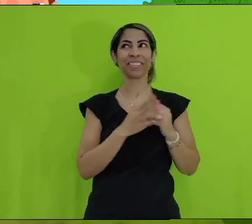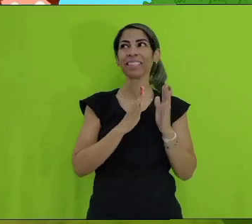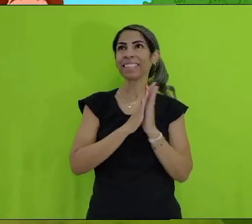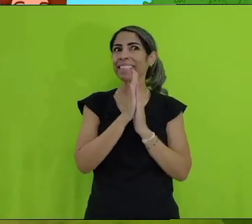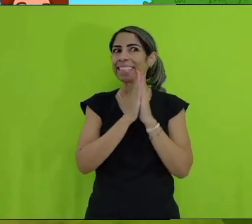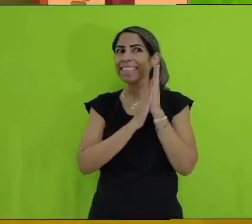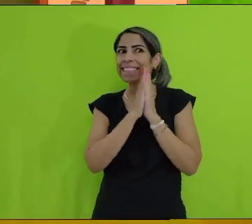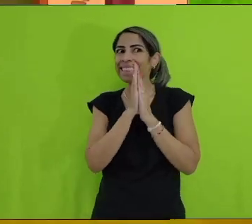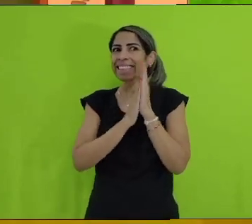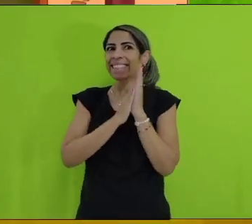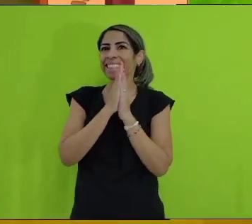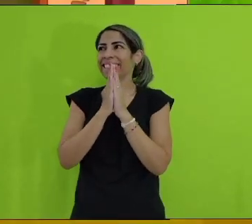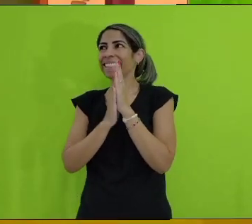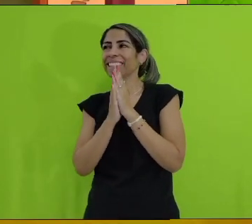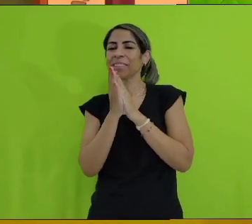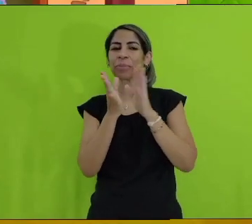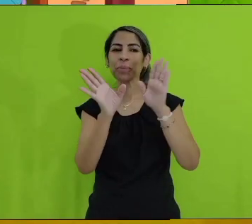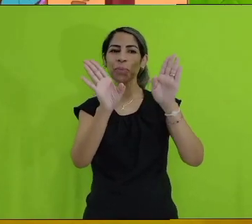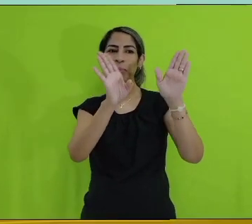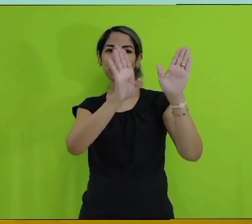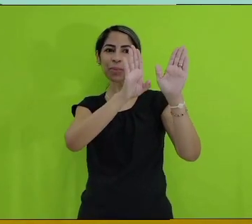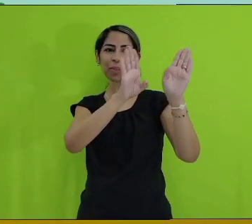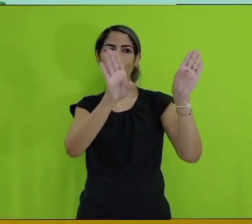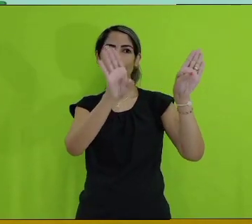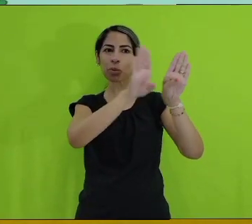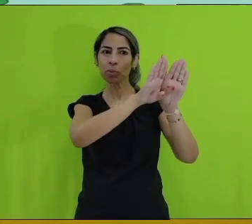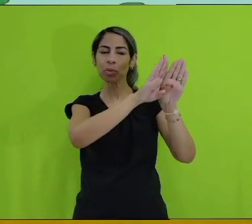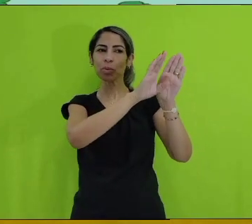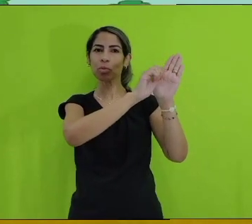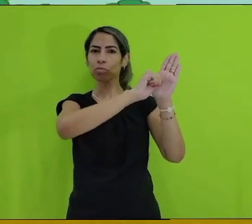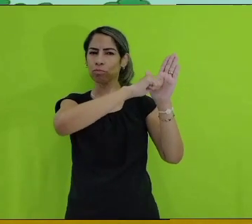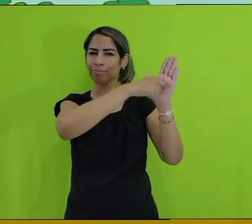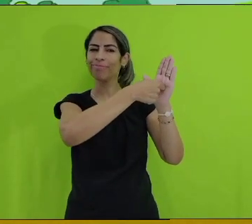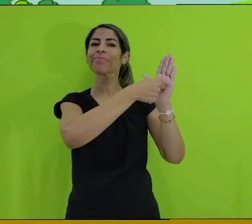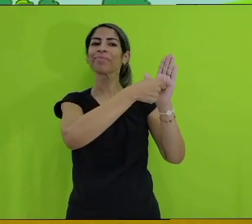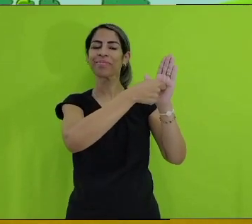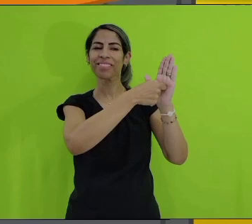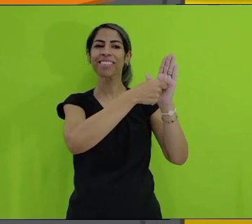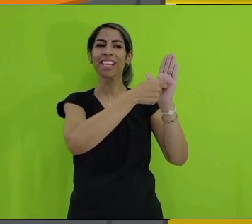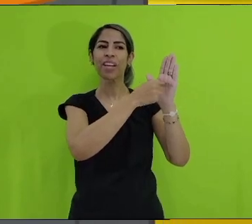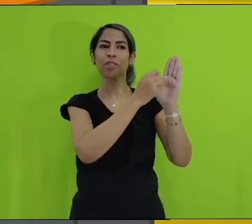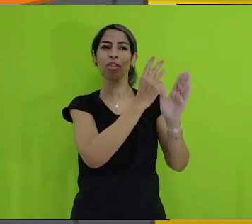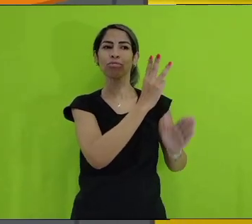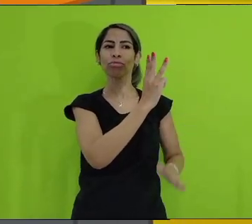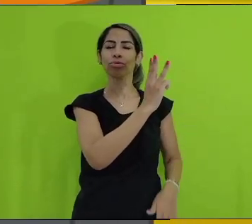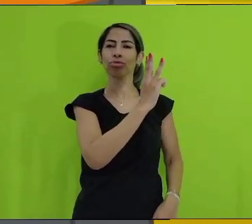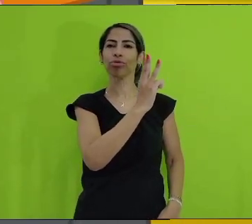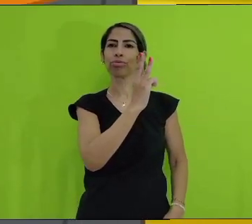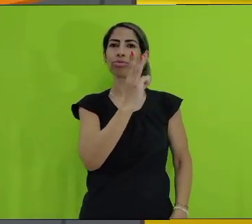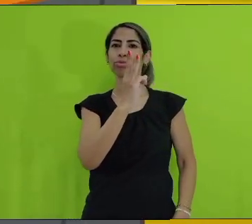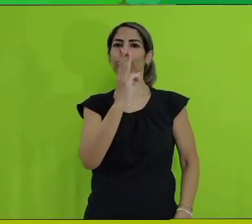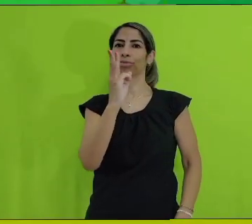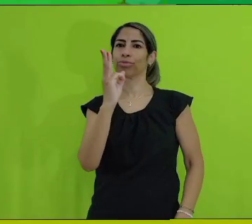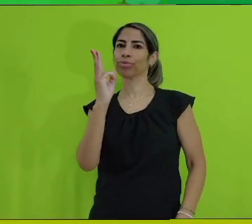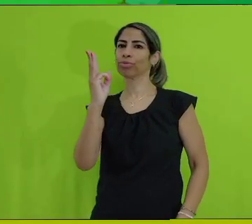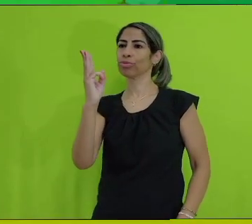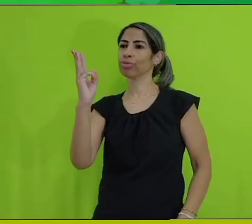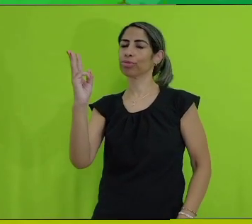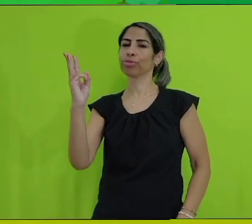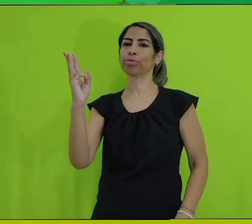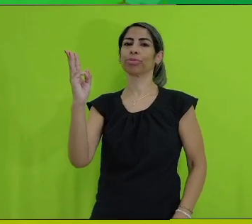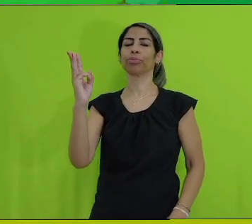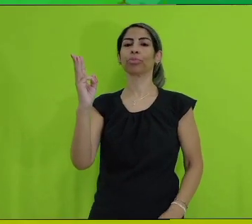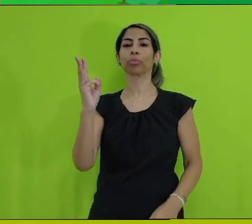eles começam a caminhar em direção à floresta. João era um colecionador de pedras. Ele tinha uma enorme coleção de